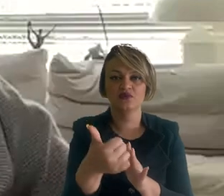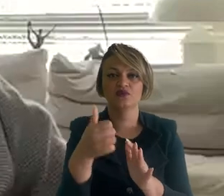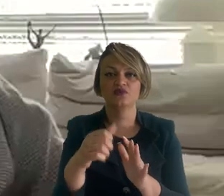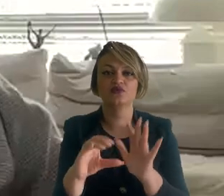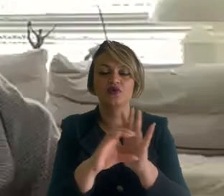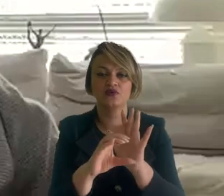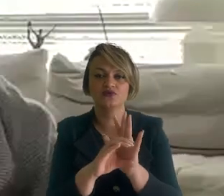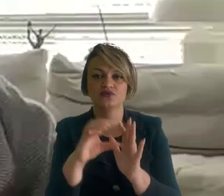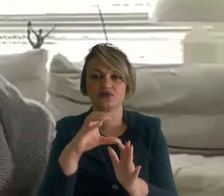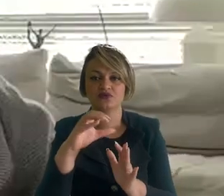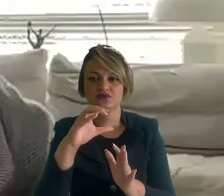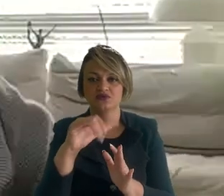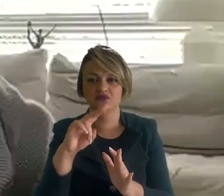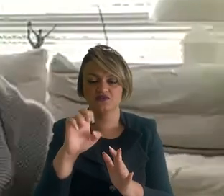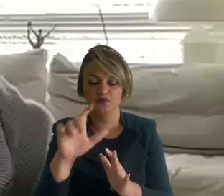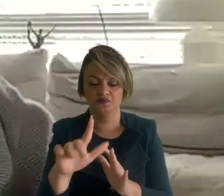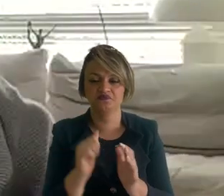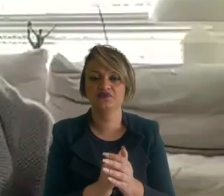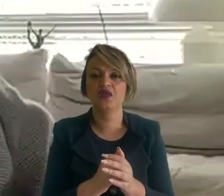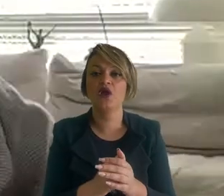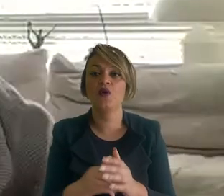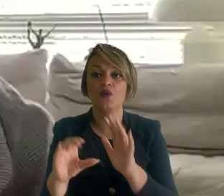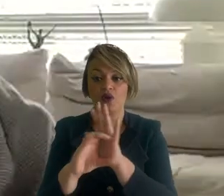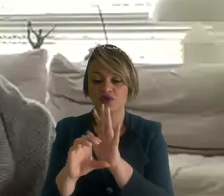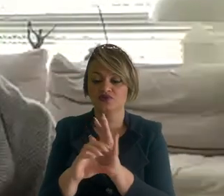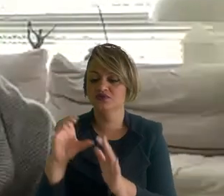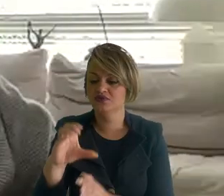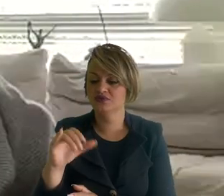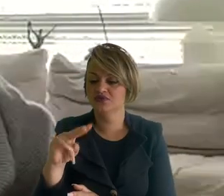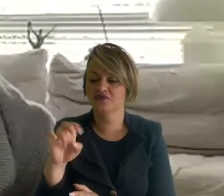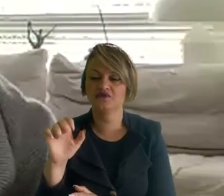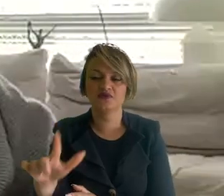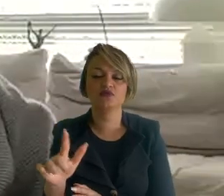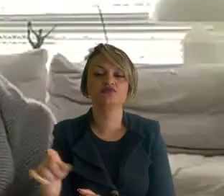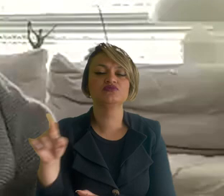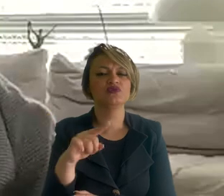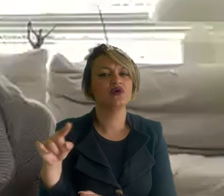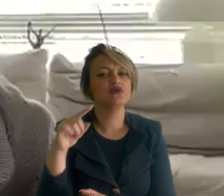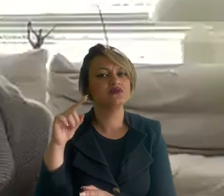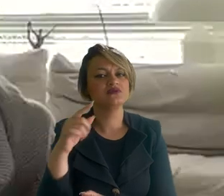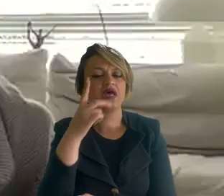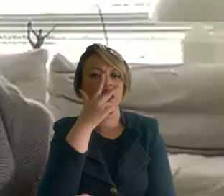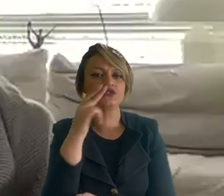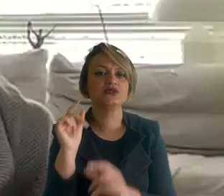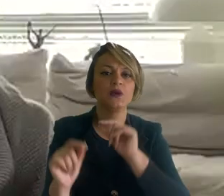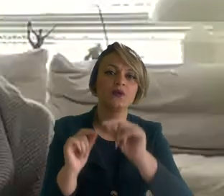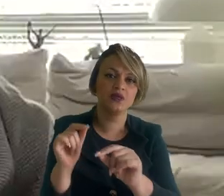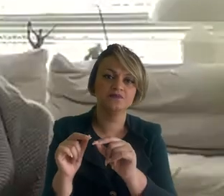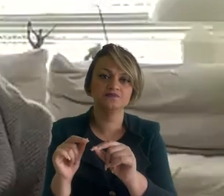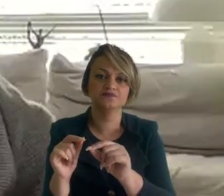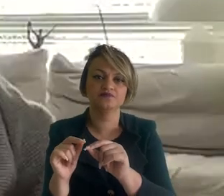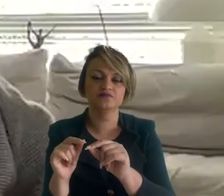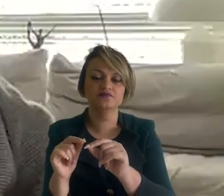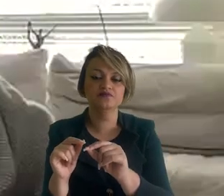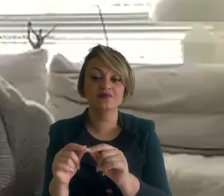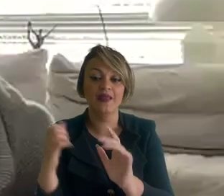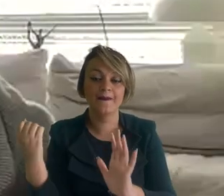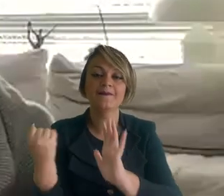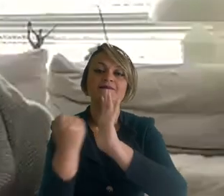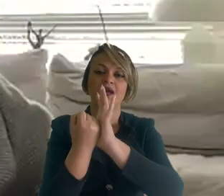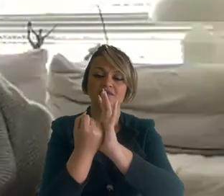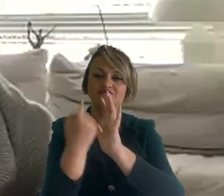código civil o artigo 391 do Código Civil podemos dizer ele é o a marca